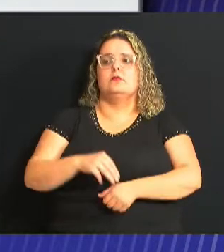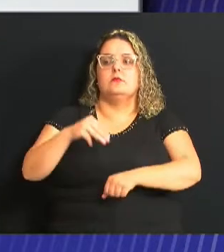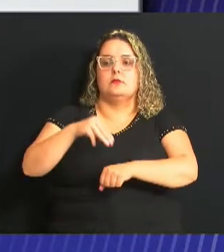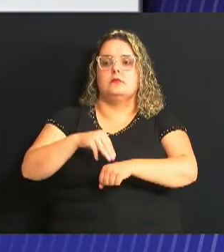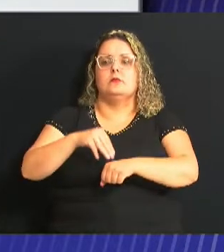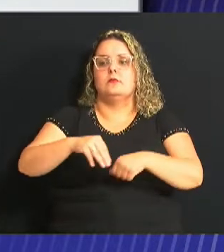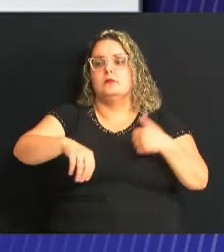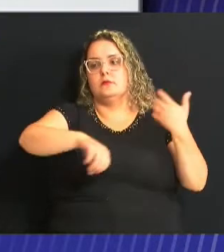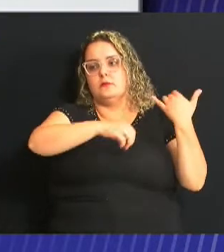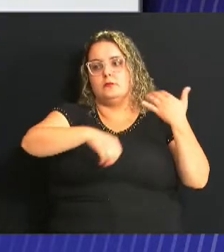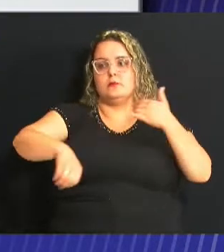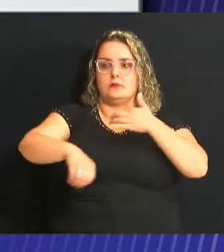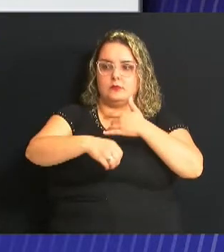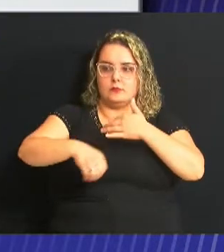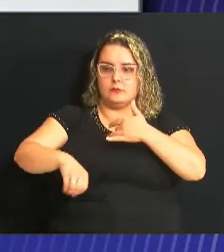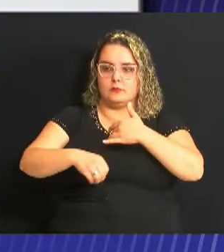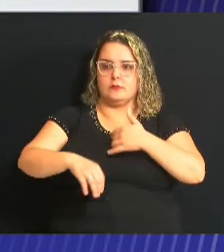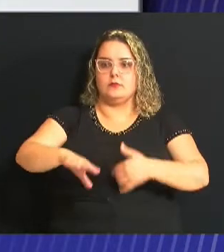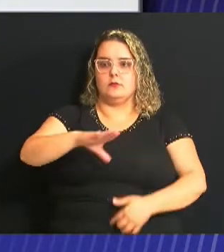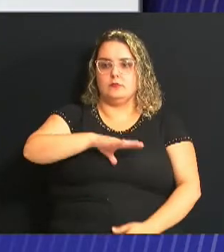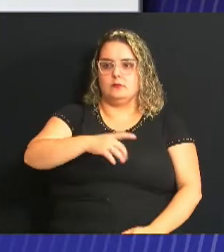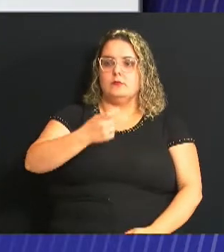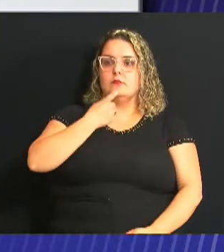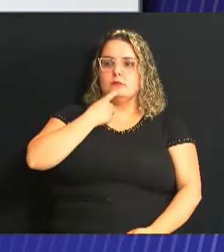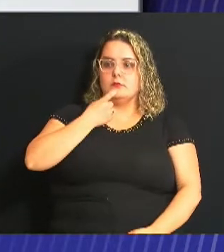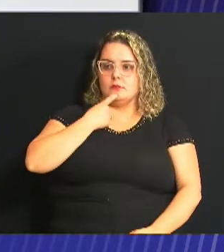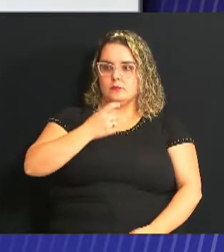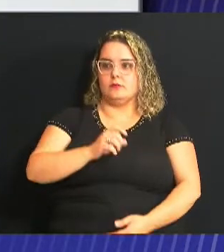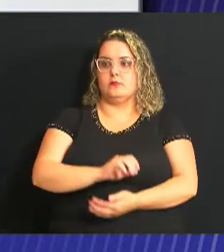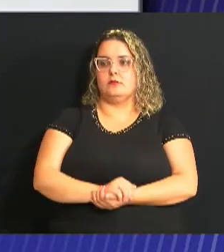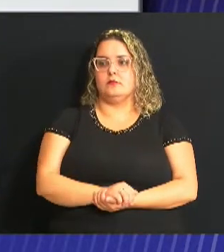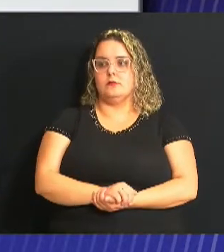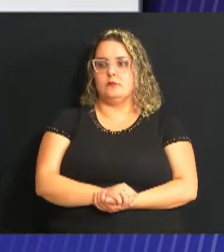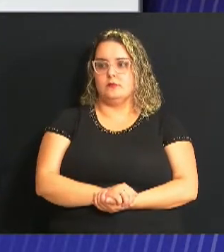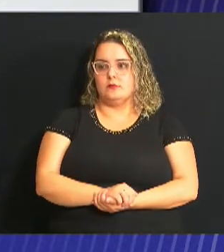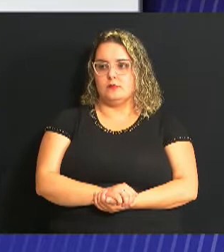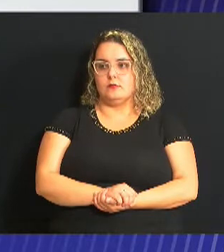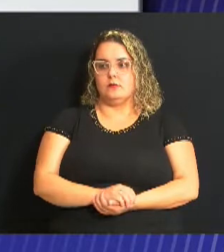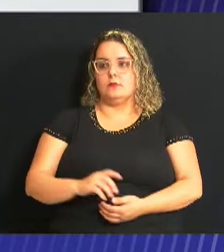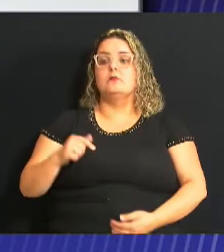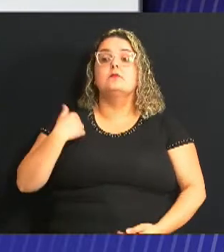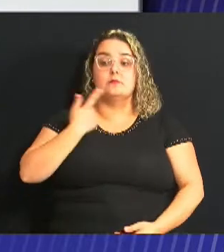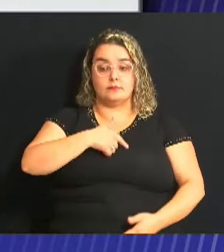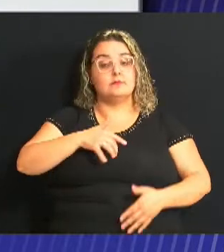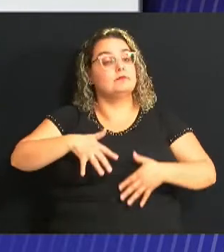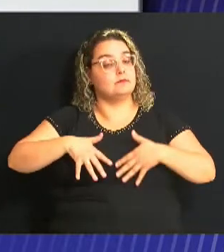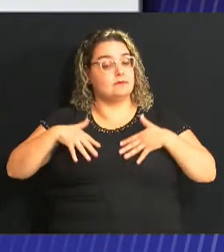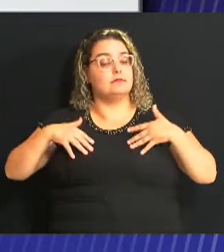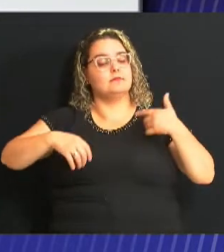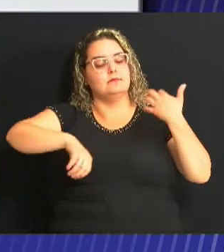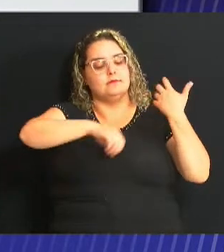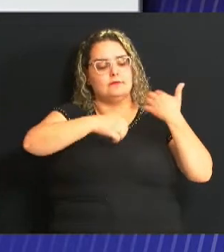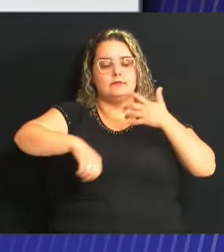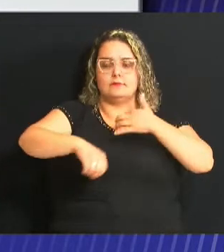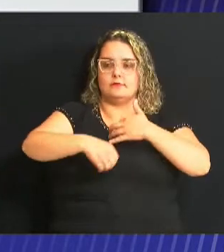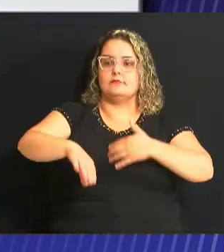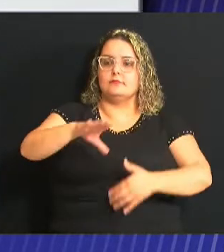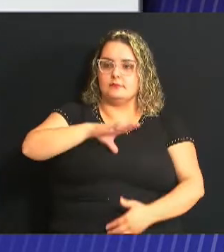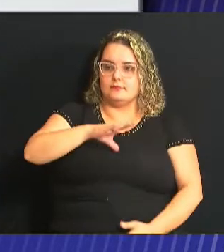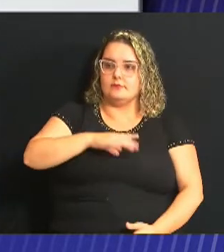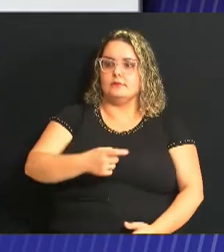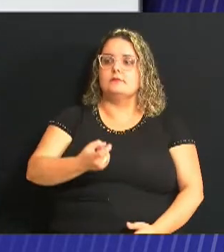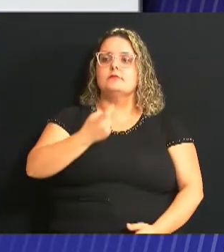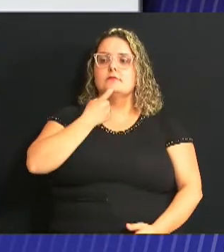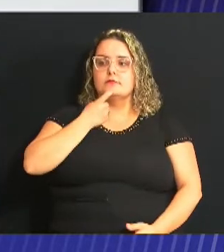Orquestra Sinfônica Municipal de Campinas, que é o nosso orgulho, né? A Orquestra Municipal da cidade de